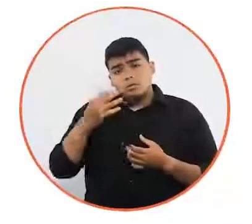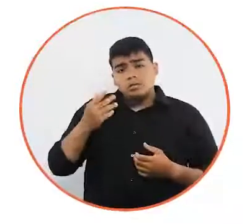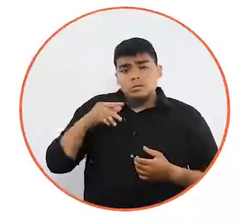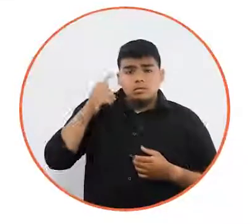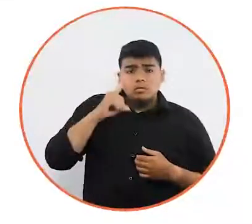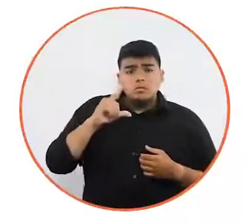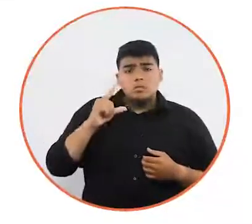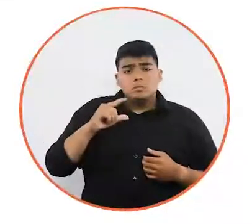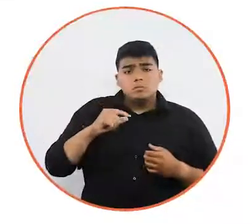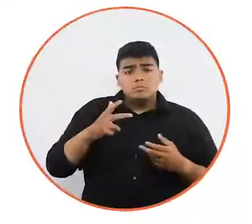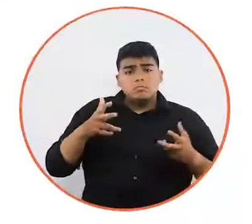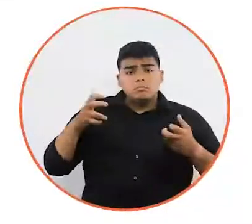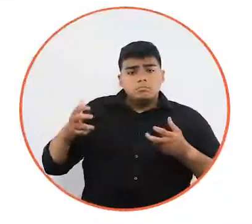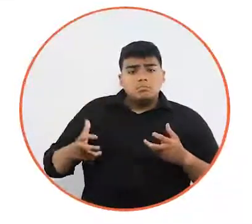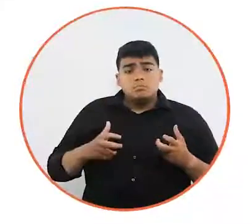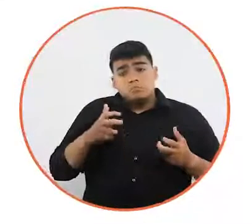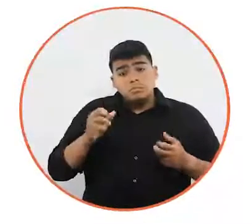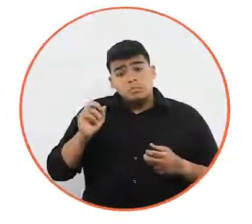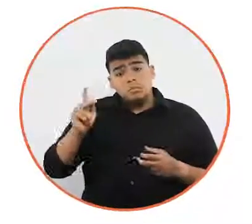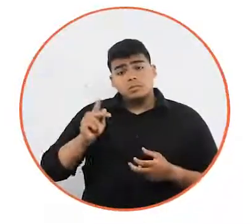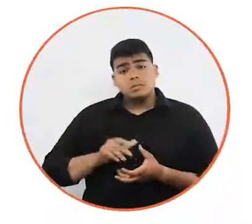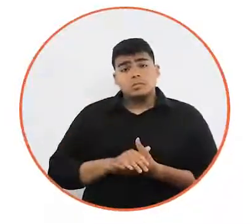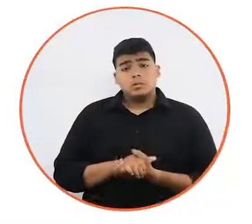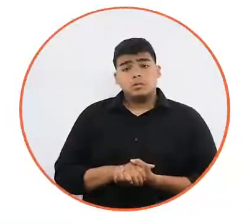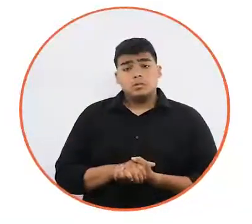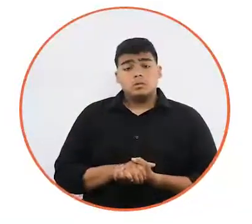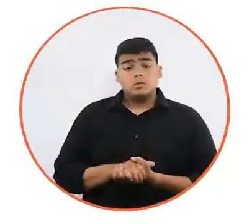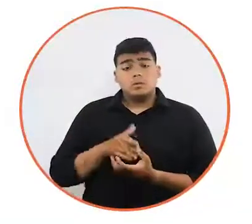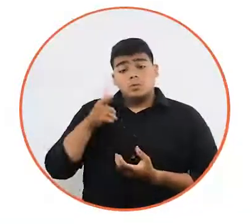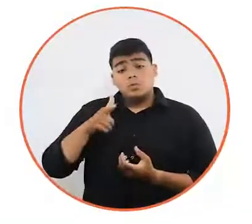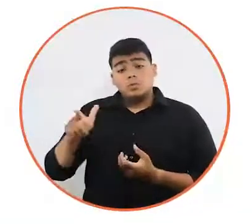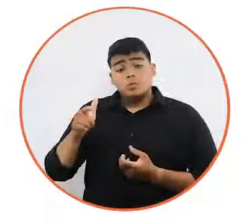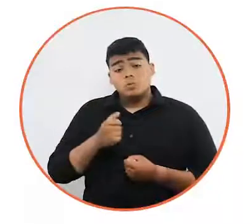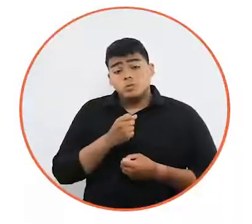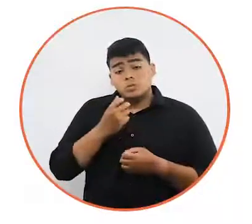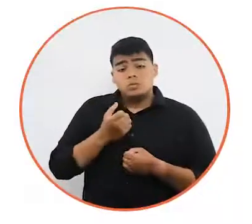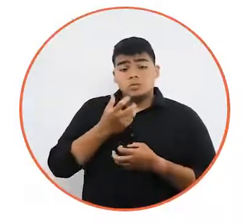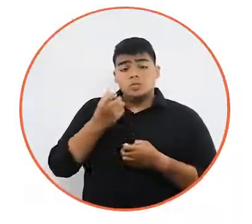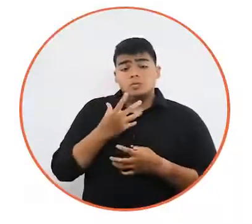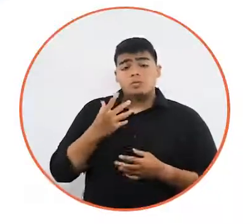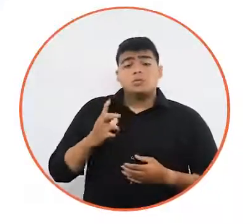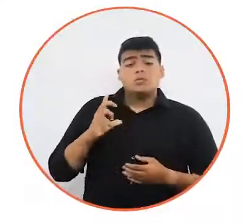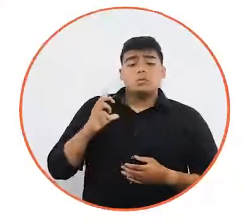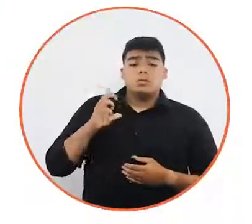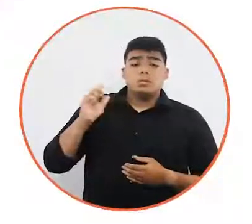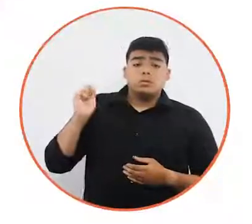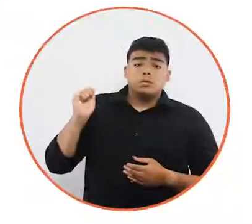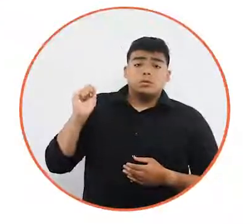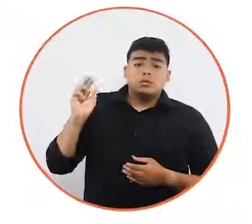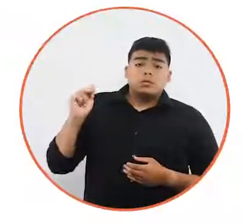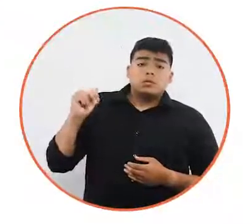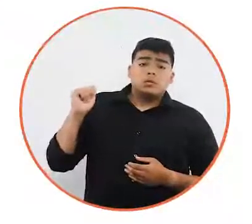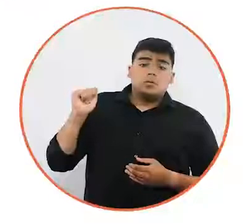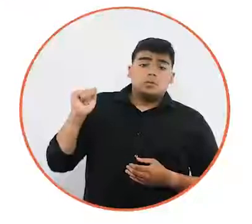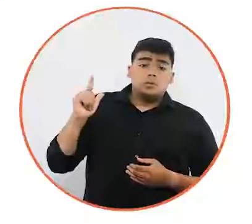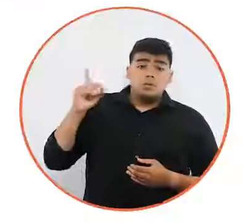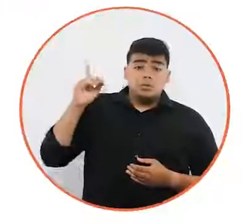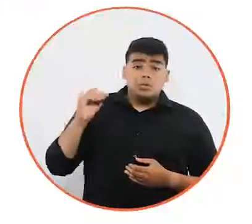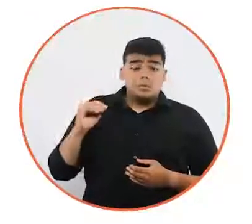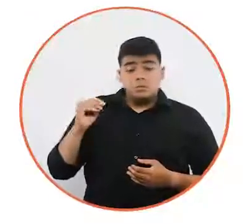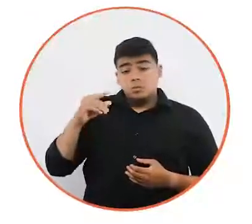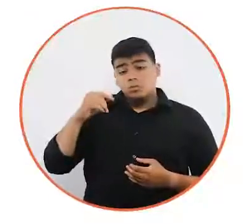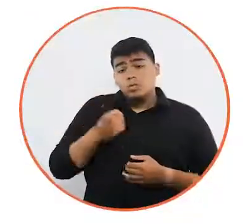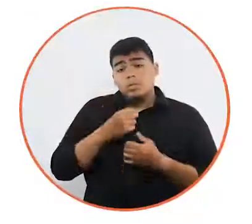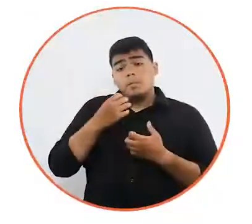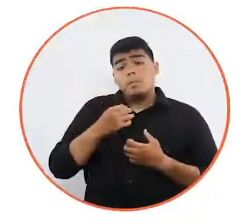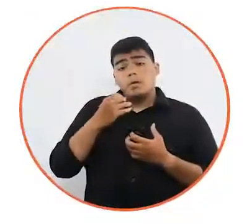os seus estudos, né, ok? E aí temos um outro poema de Arnaldo Antunes, né, opa, vamos voltar aqui.